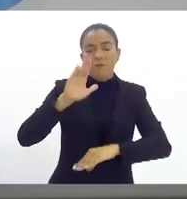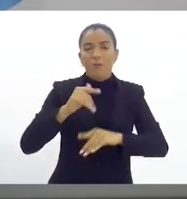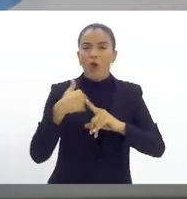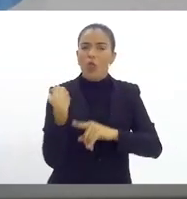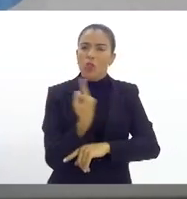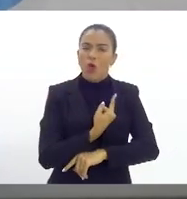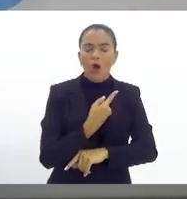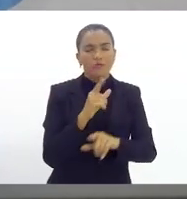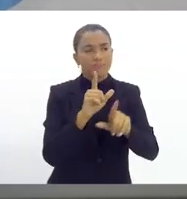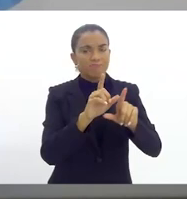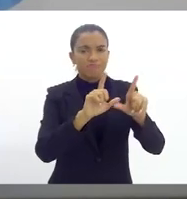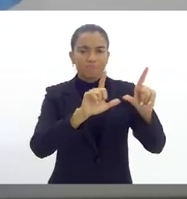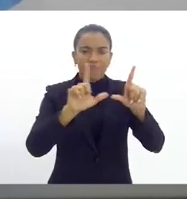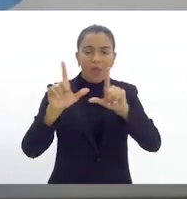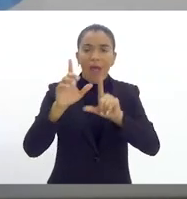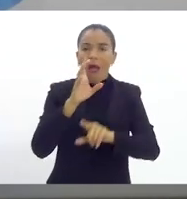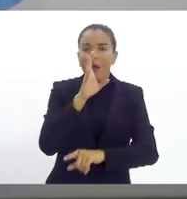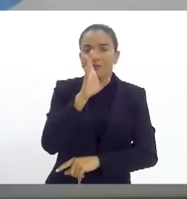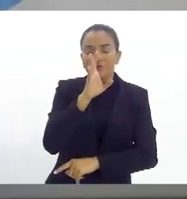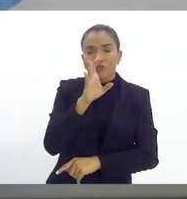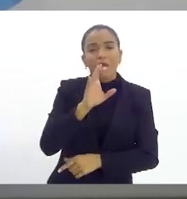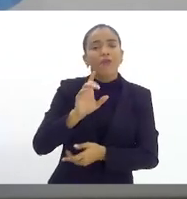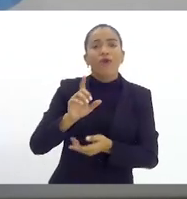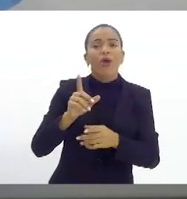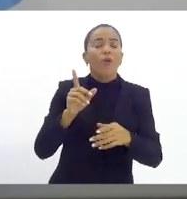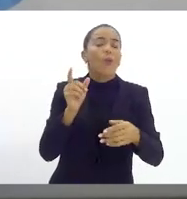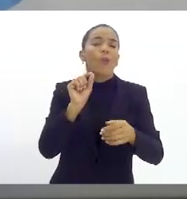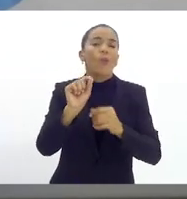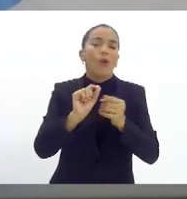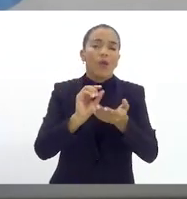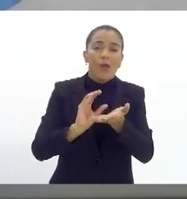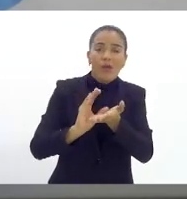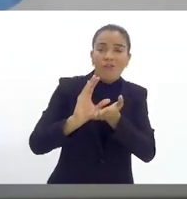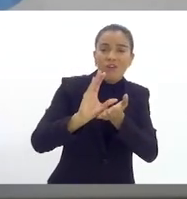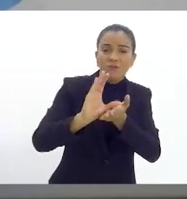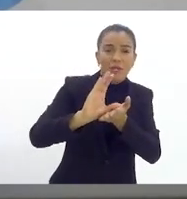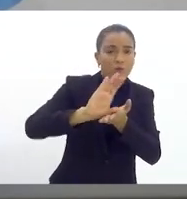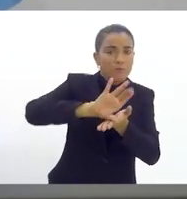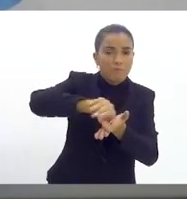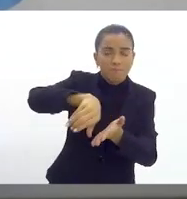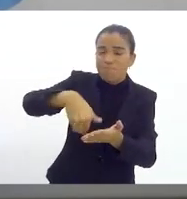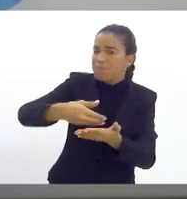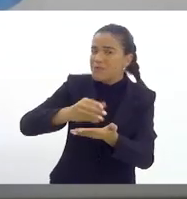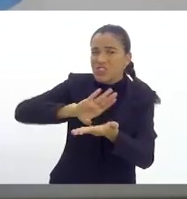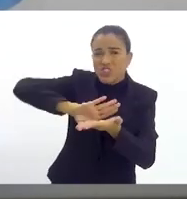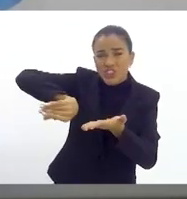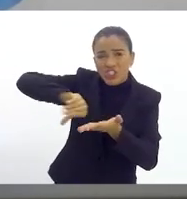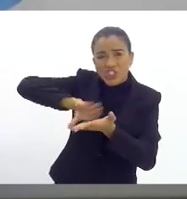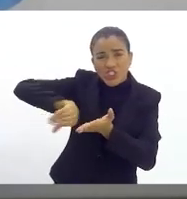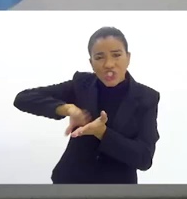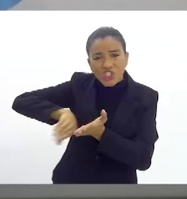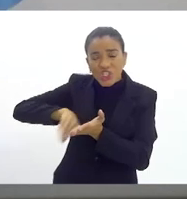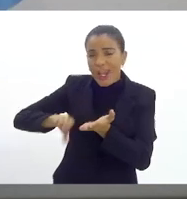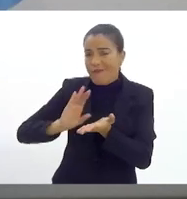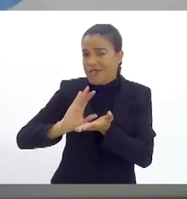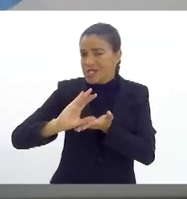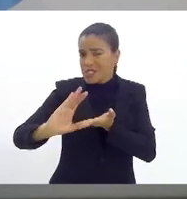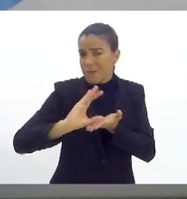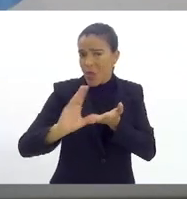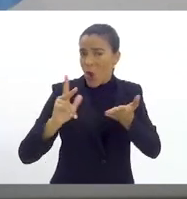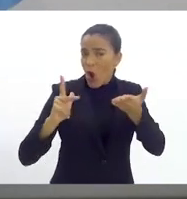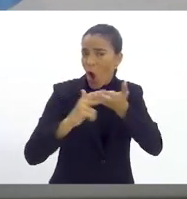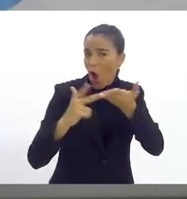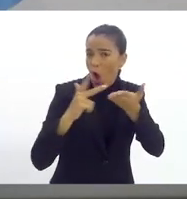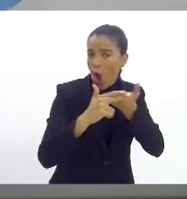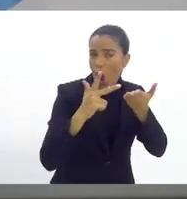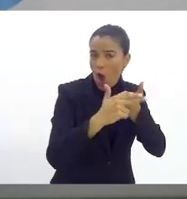assistimos que foi o desinvestimento nas universidades públicas estaduais aqui no Rio de Janeiro federais